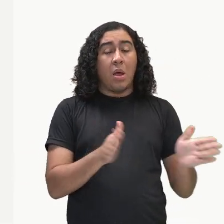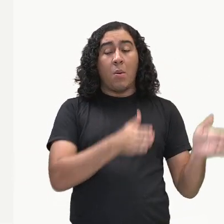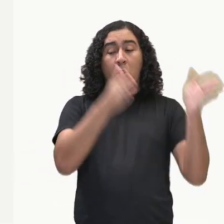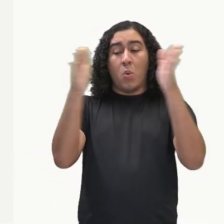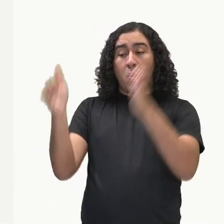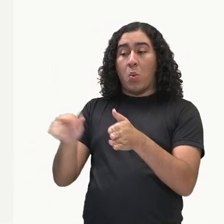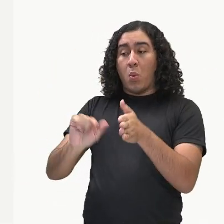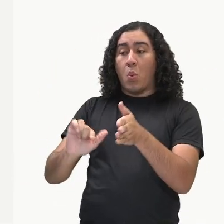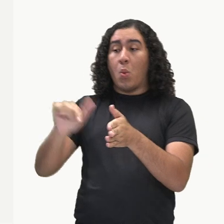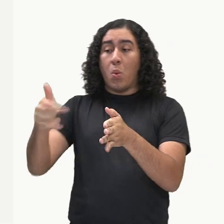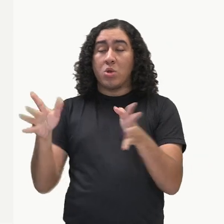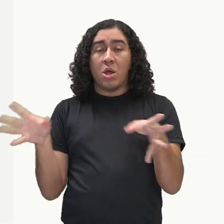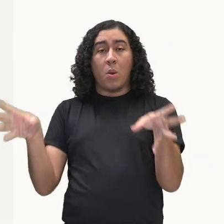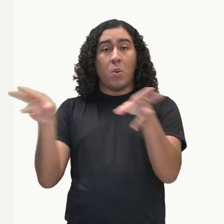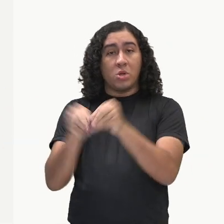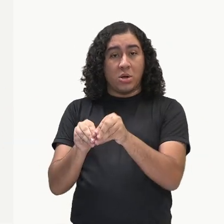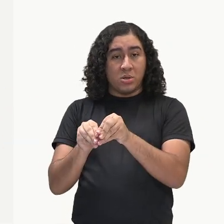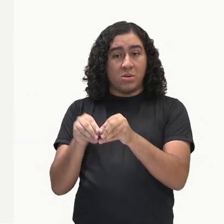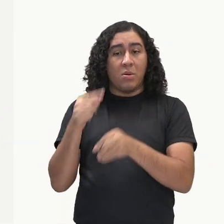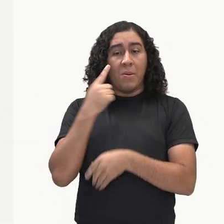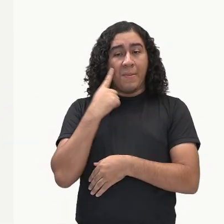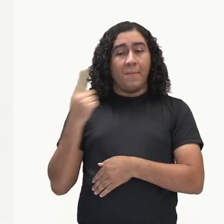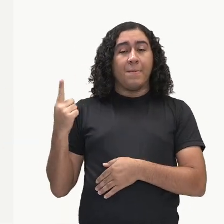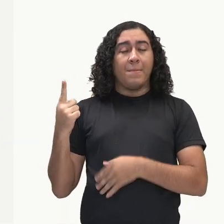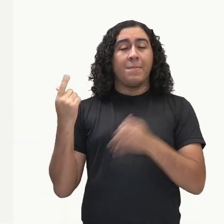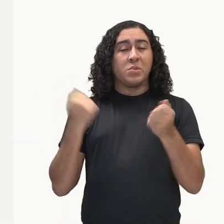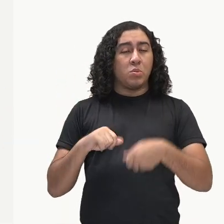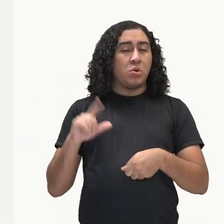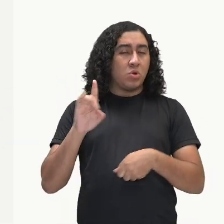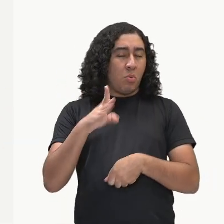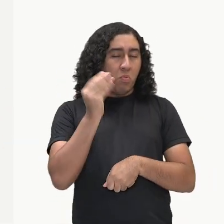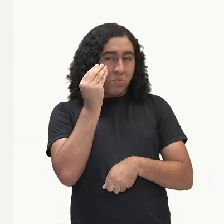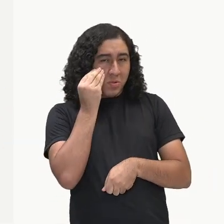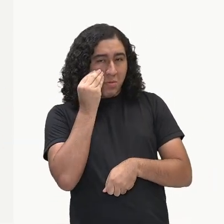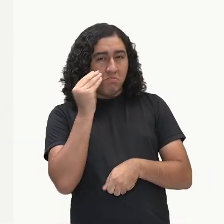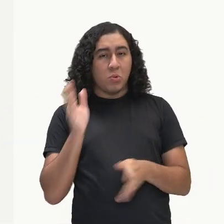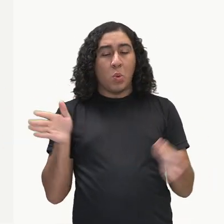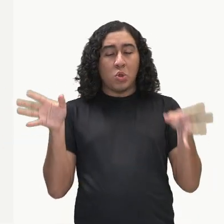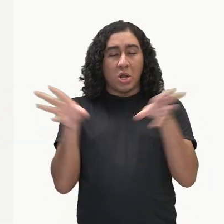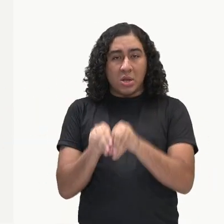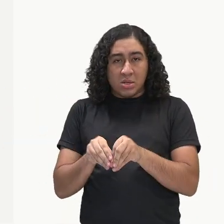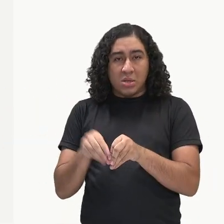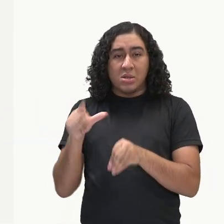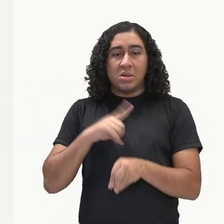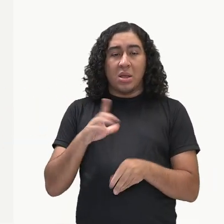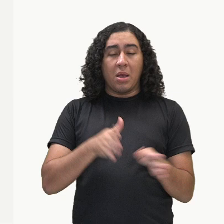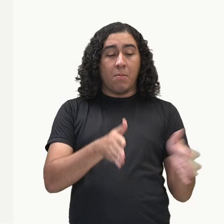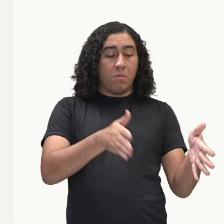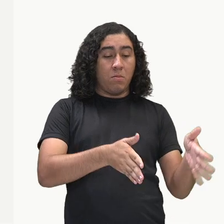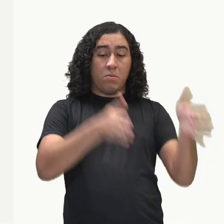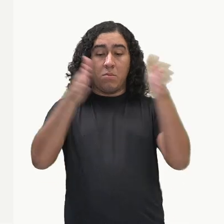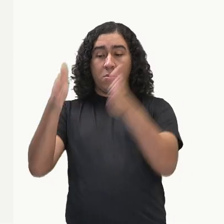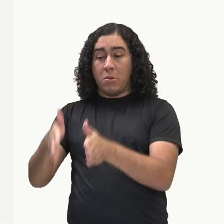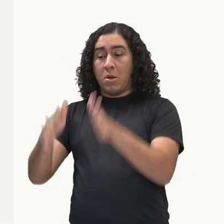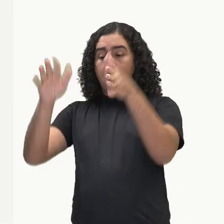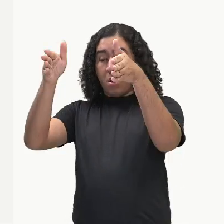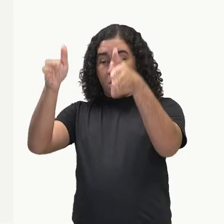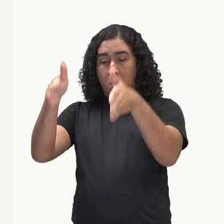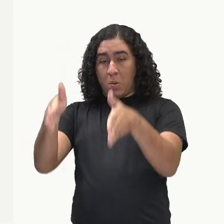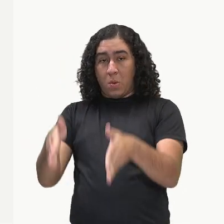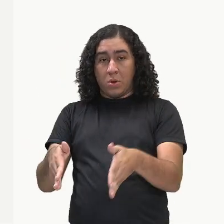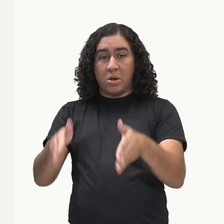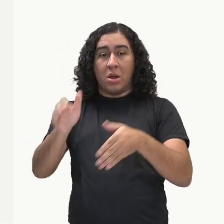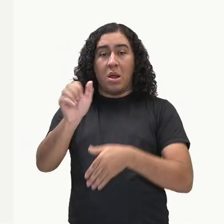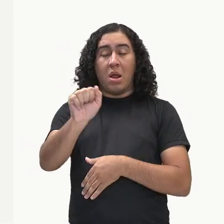not. Certo? Para fazer a forma contraída, eu fiz desse jeitinho aqui, ó. You